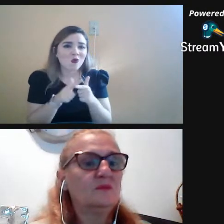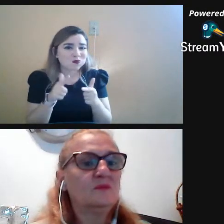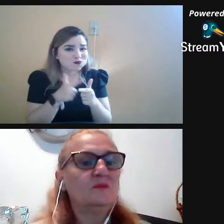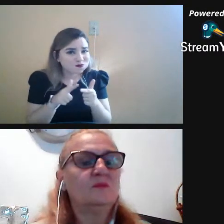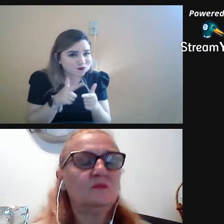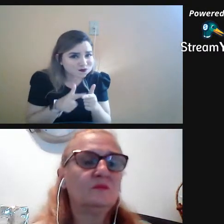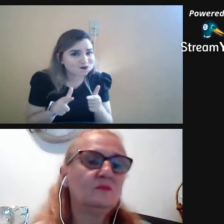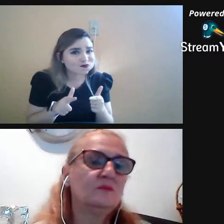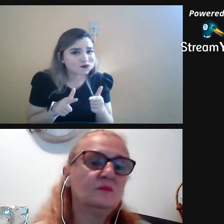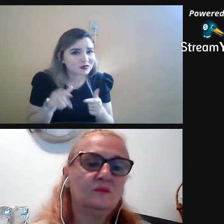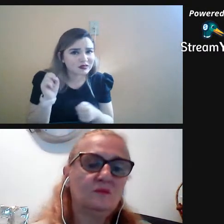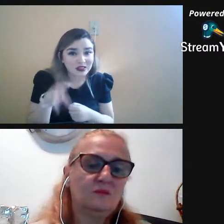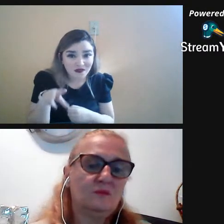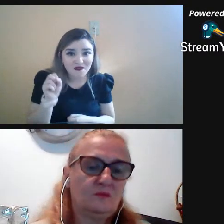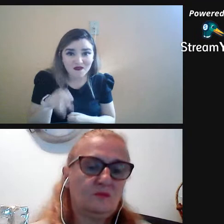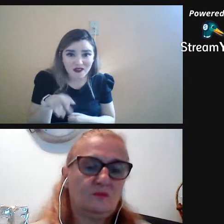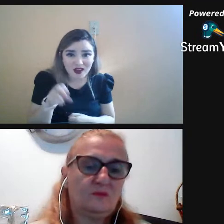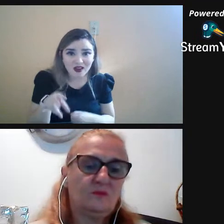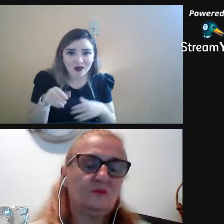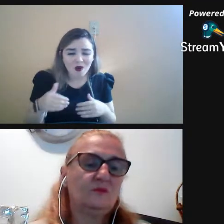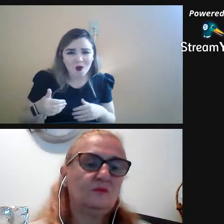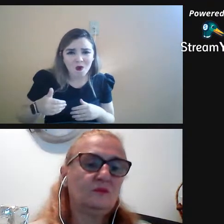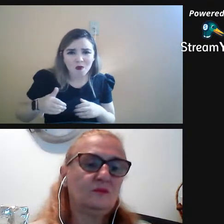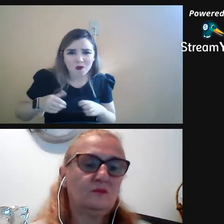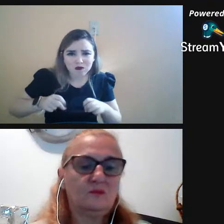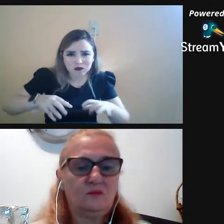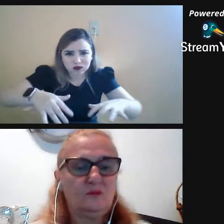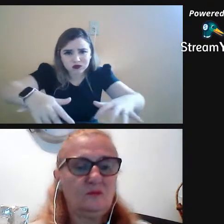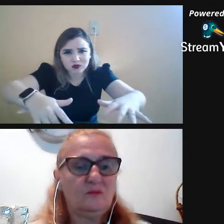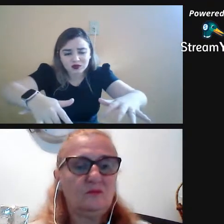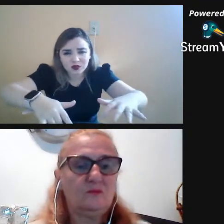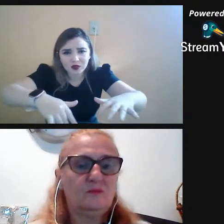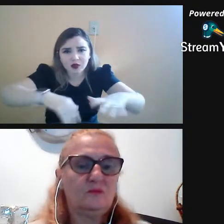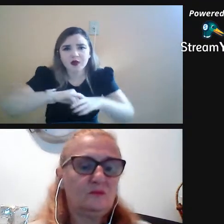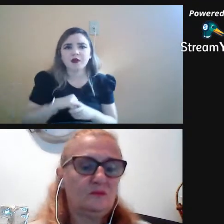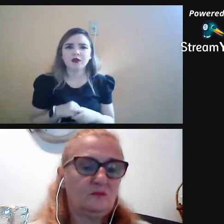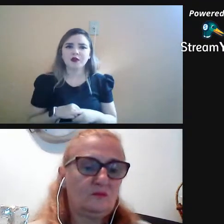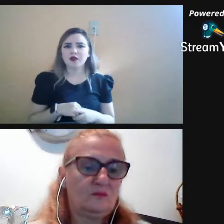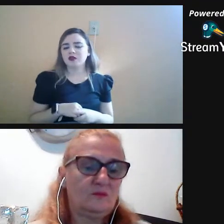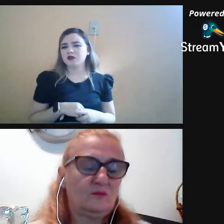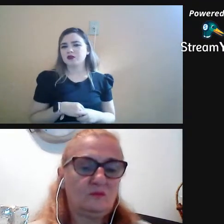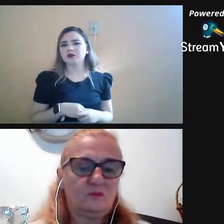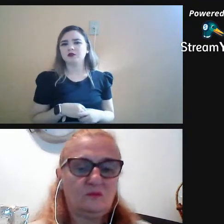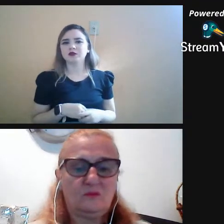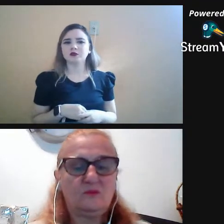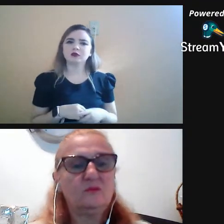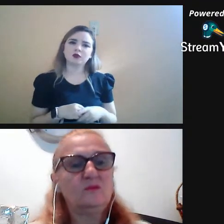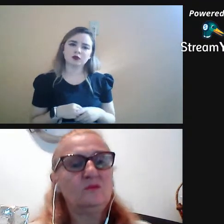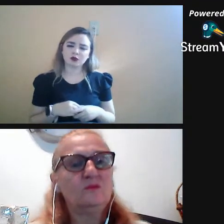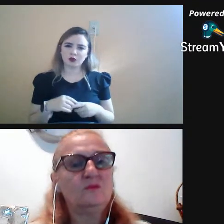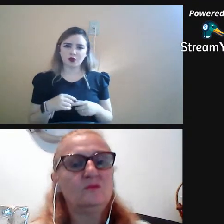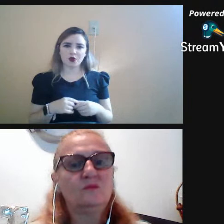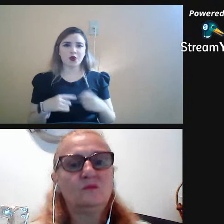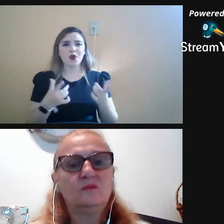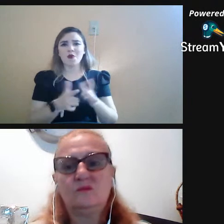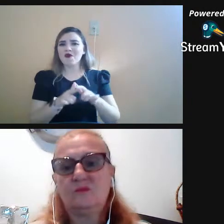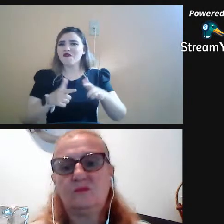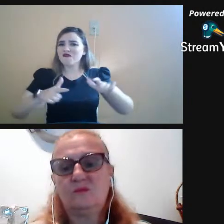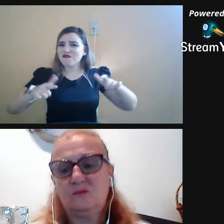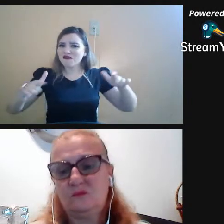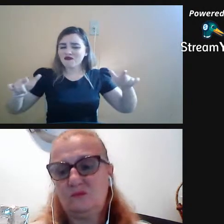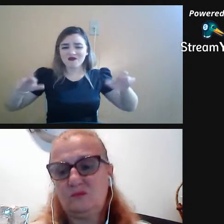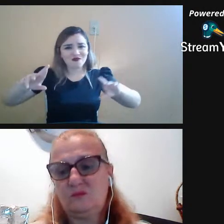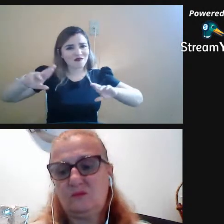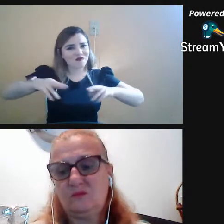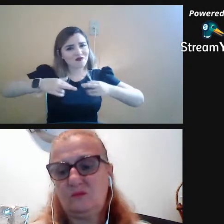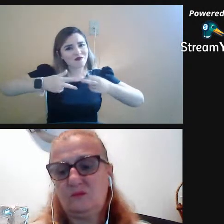trazem grande prejuízo, não apenas para as pragas que ela vai atingir, mas também para outros